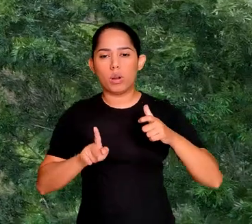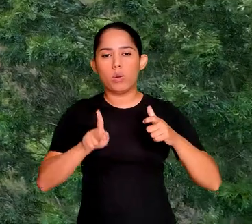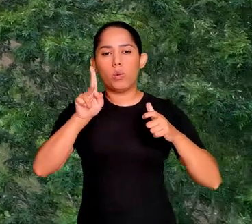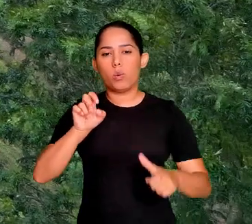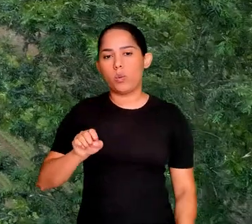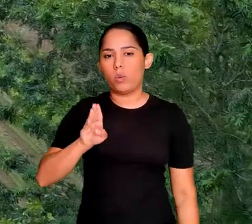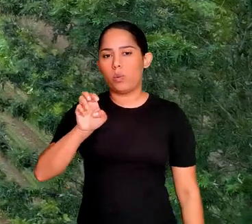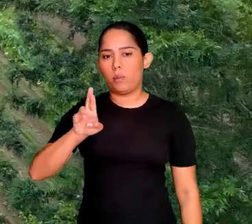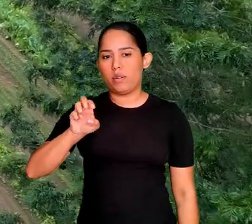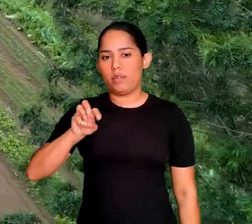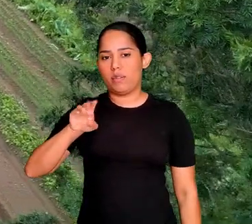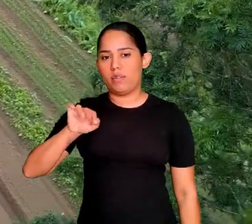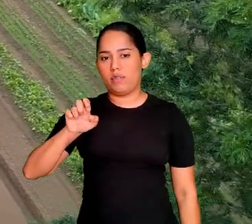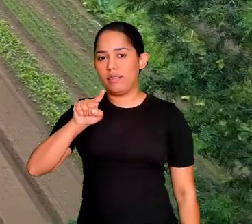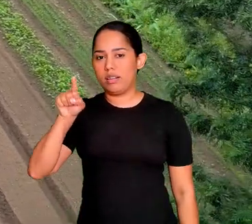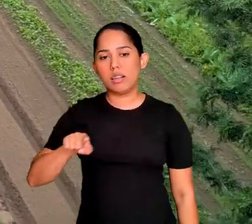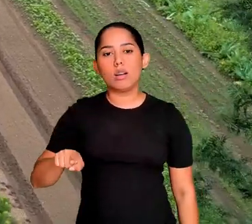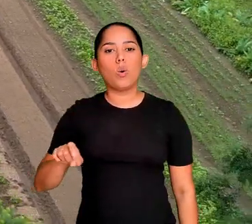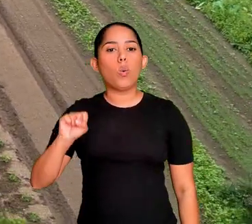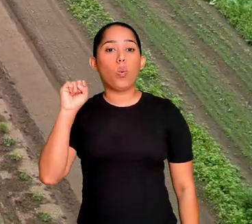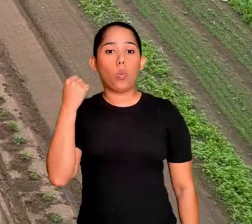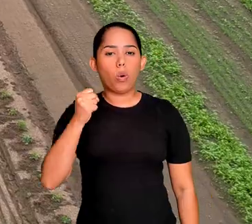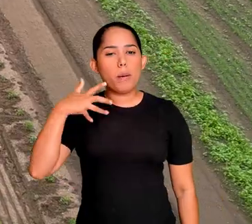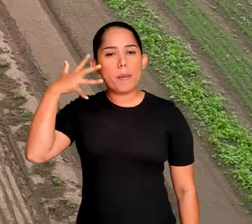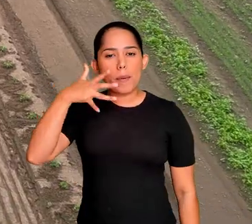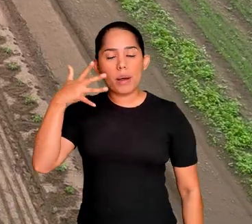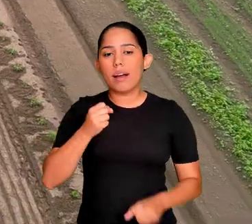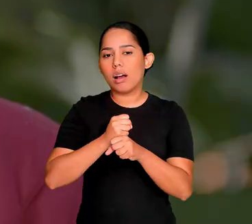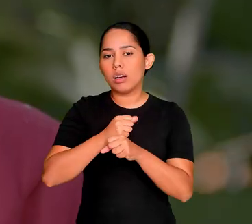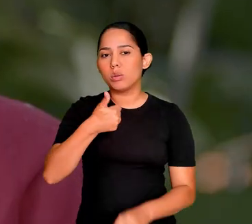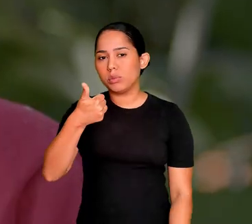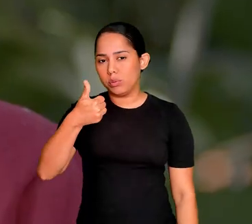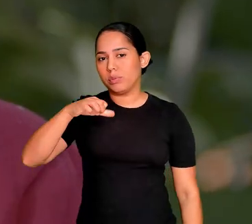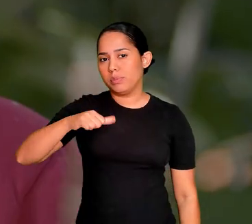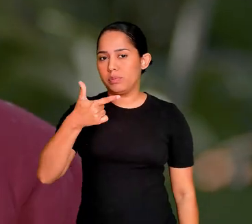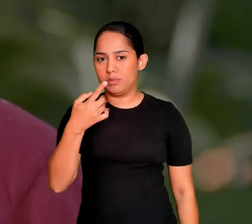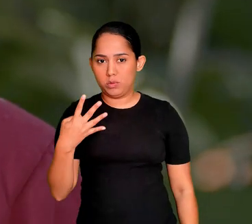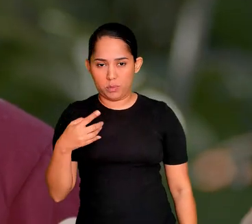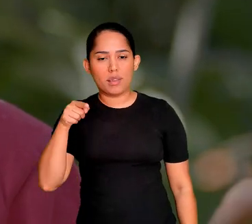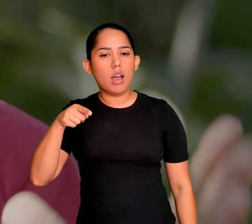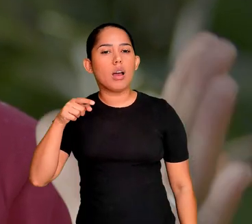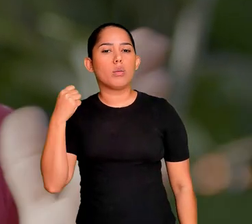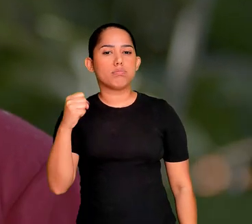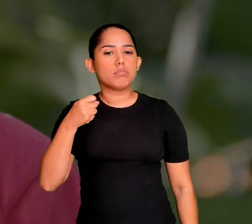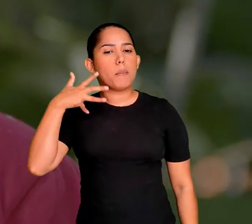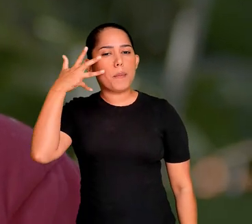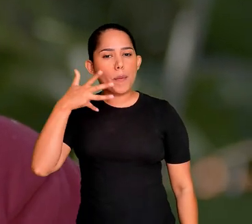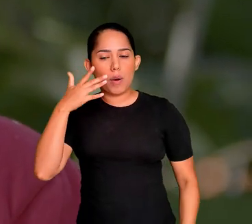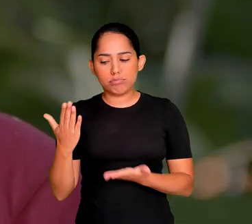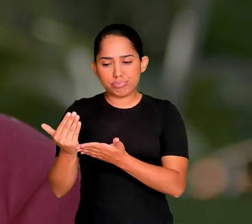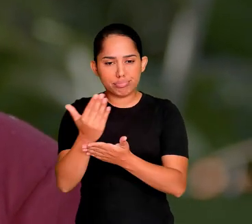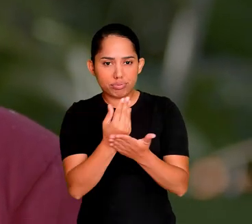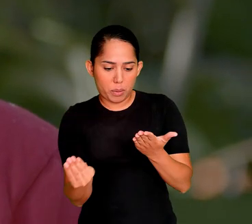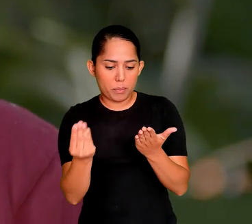gente tinha em torno de 130 agricultores jovens que procuraram esse cientista, e essa série de 8 conferências se tornou